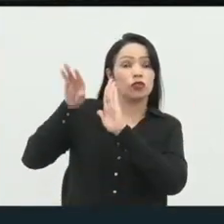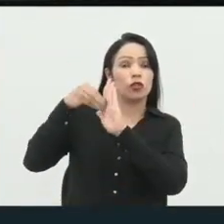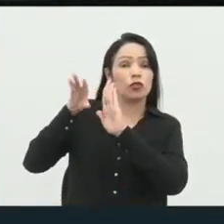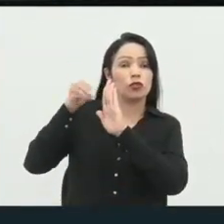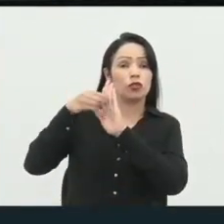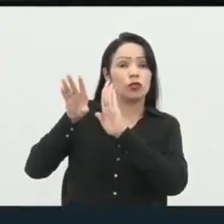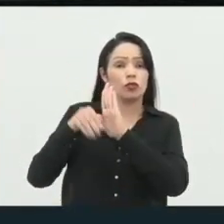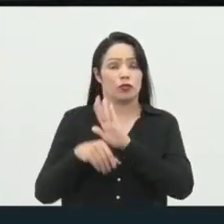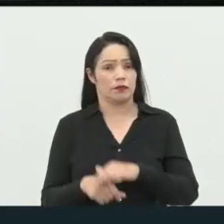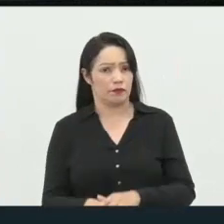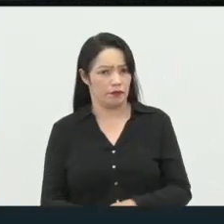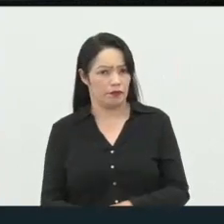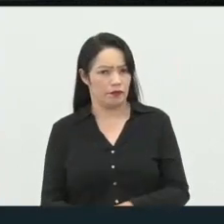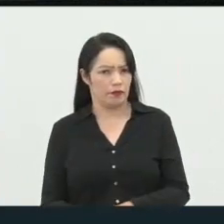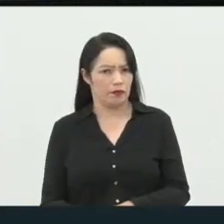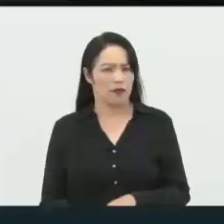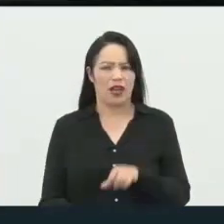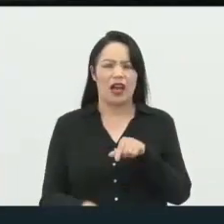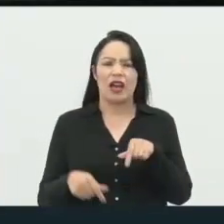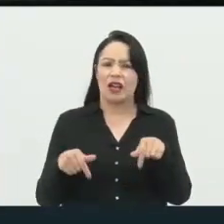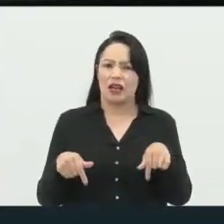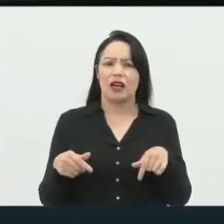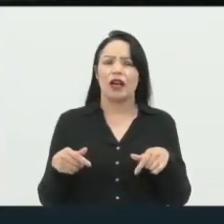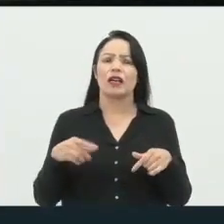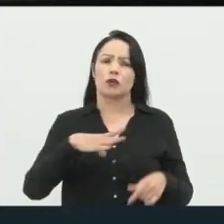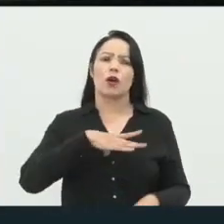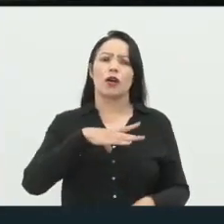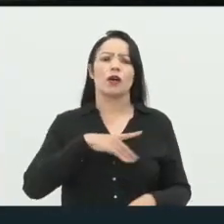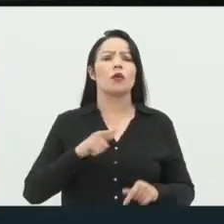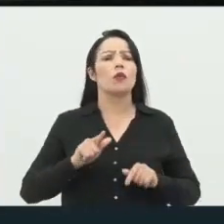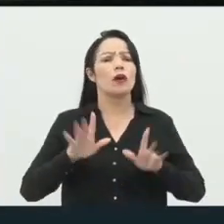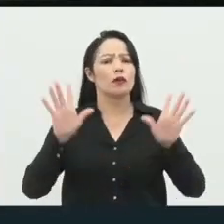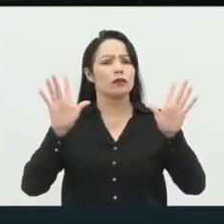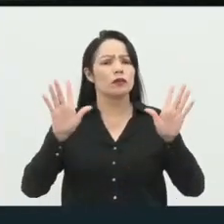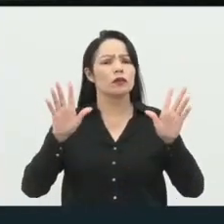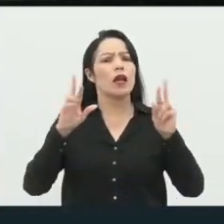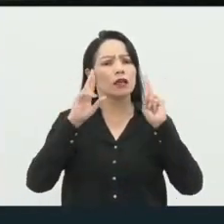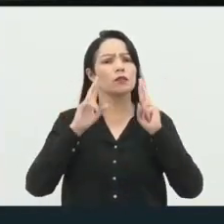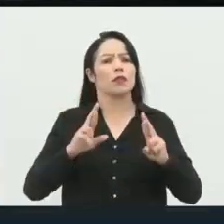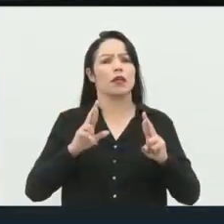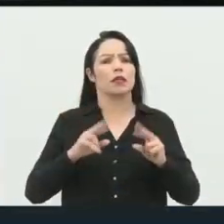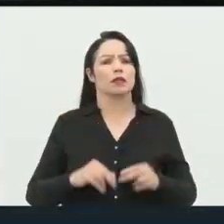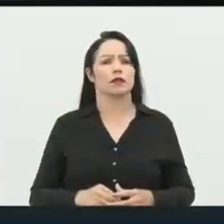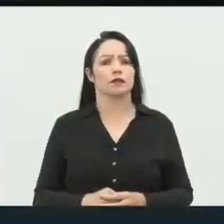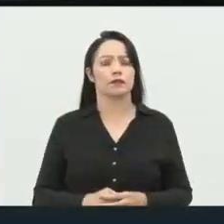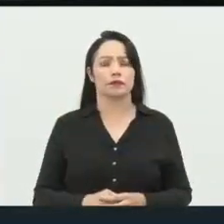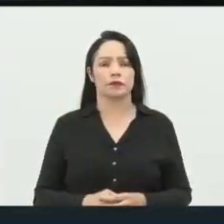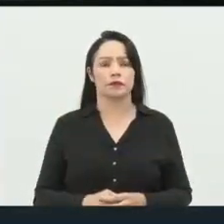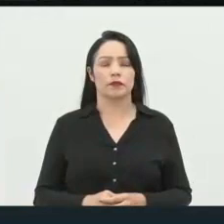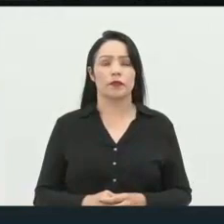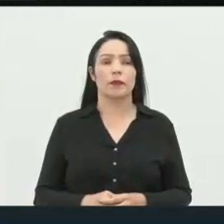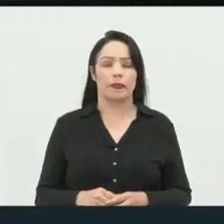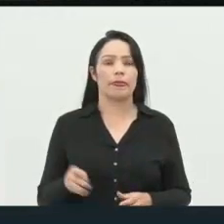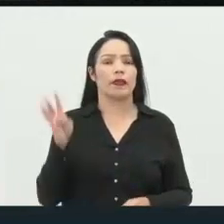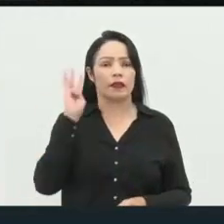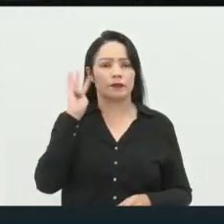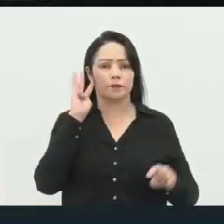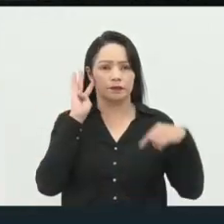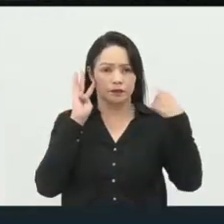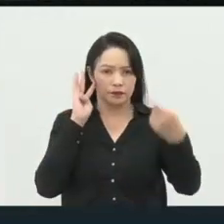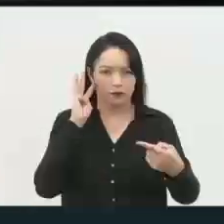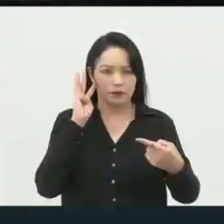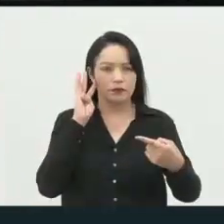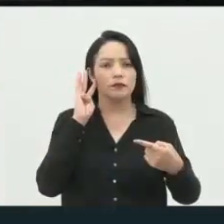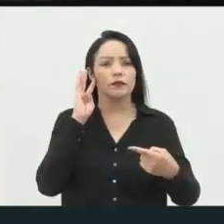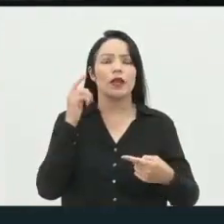né aqui é a cidade de Guarulhos tem que respeitar nossa cidade tem que respeitar nossa cidade então Vereador quarta-feira eu vou estar aqui de novo e espero já estar com